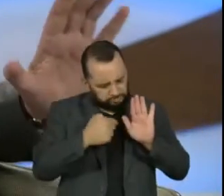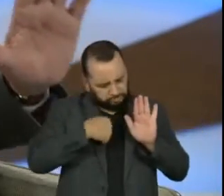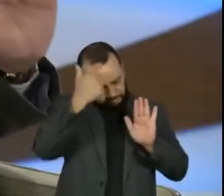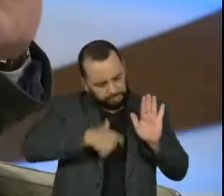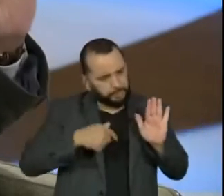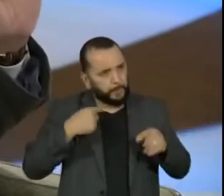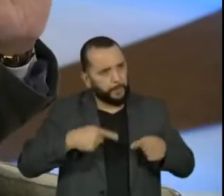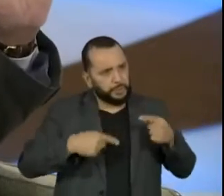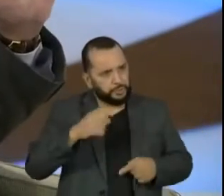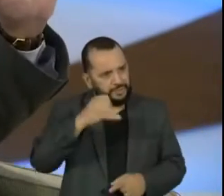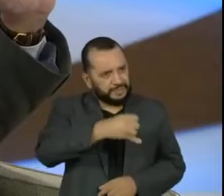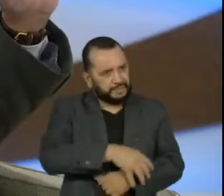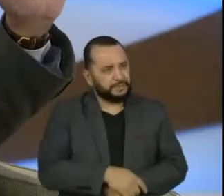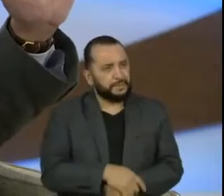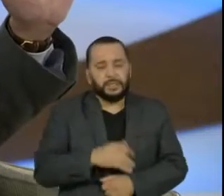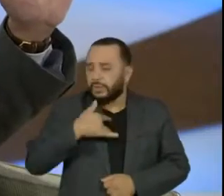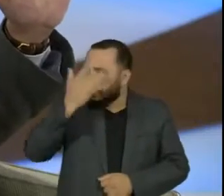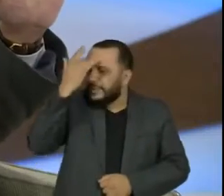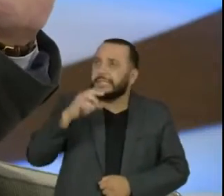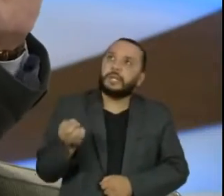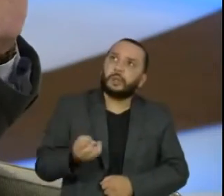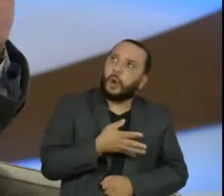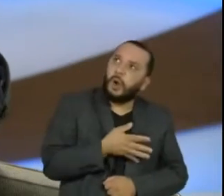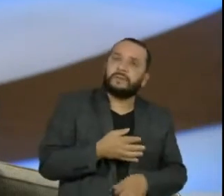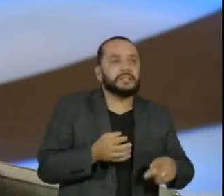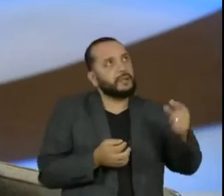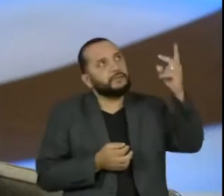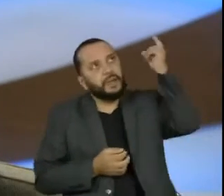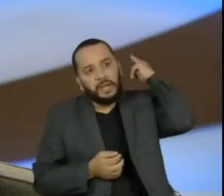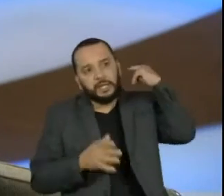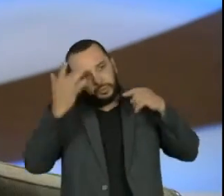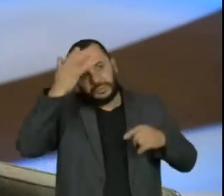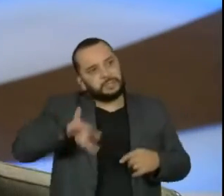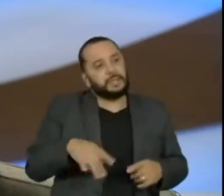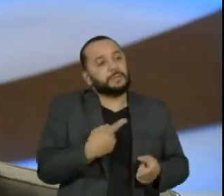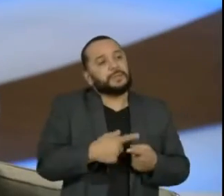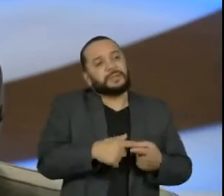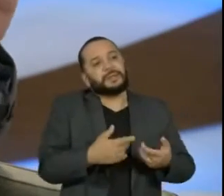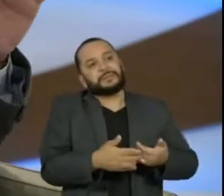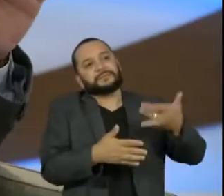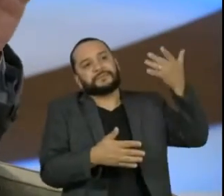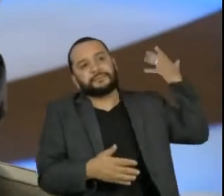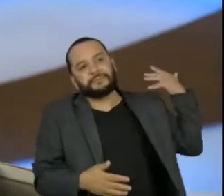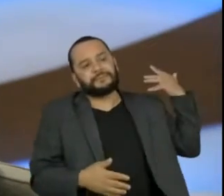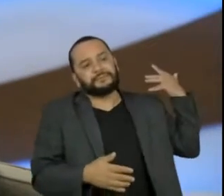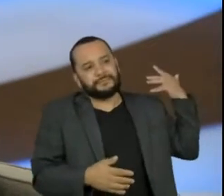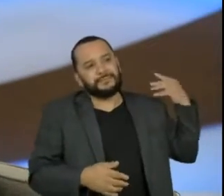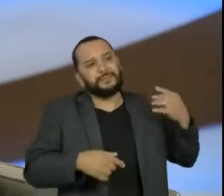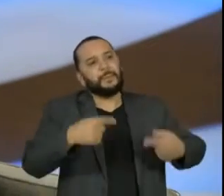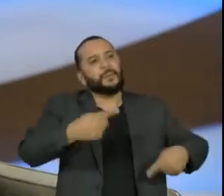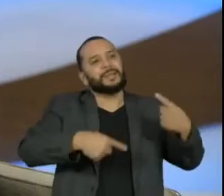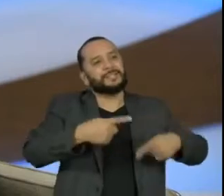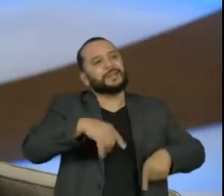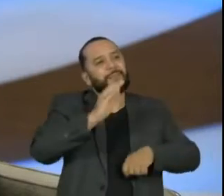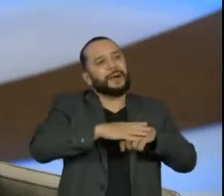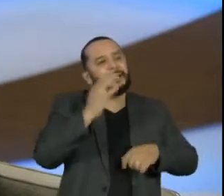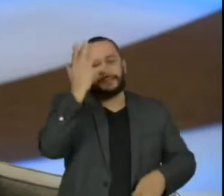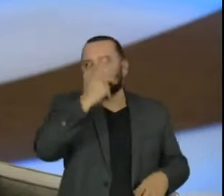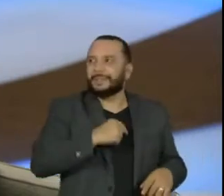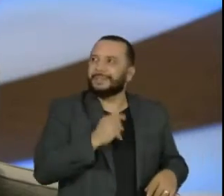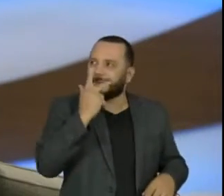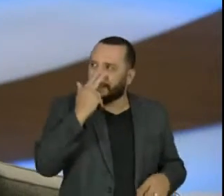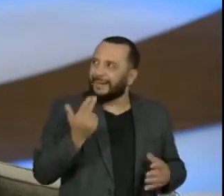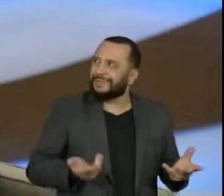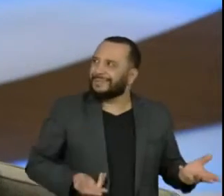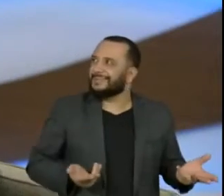né? Eu não sei se é nova, não, tá? Porque antigamente a política era mais bonita, era mais... né? Porque a